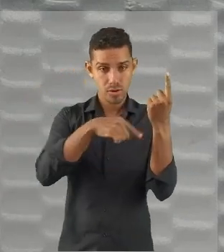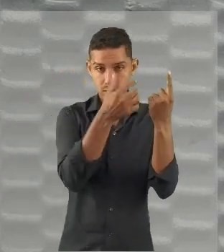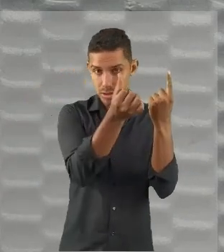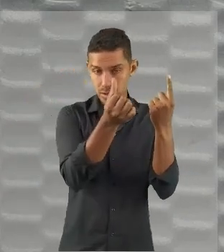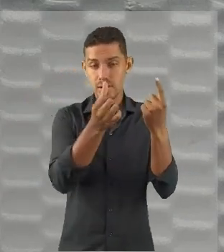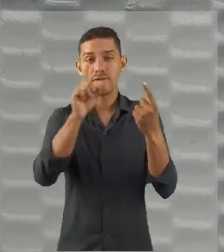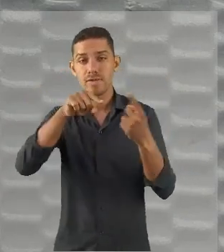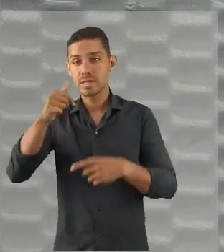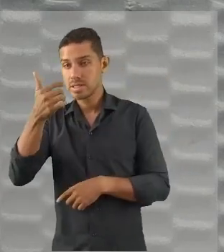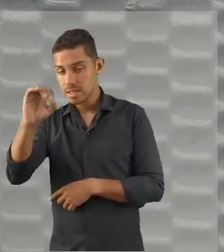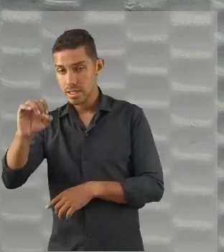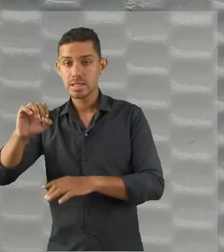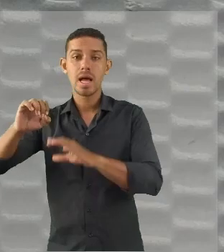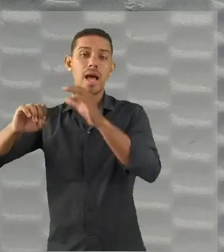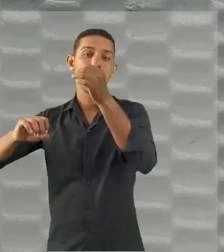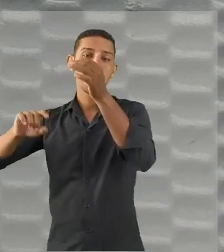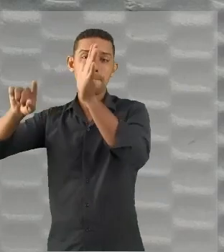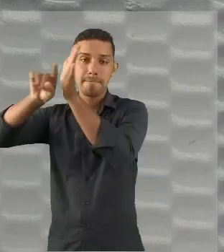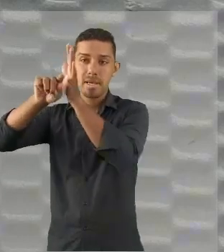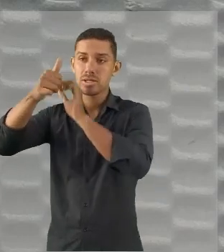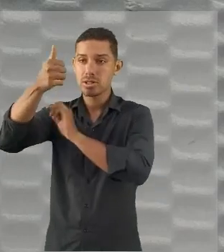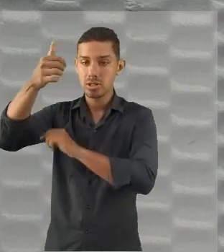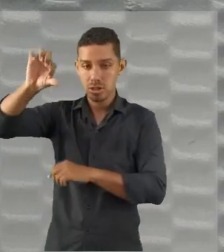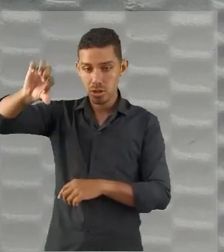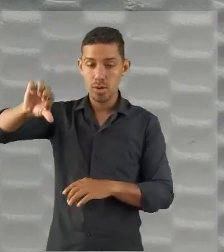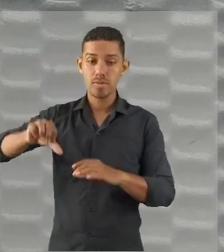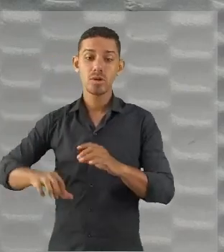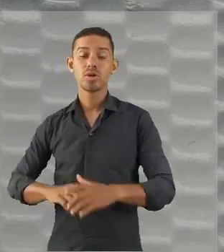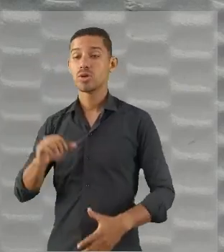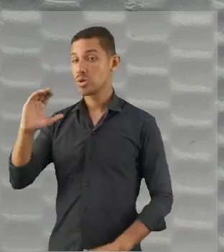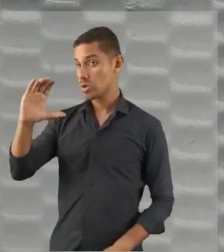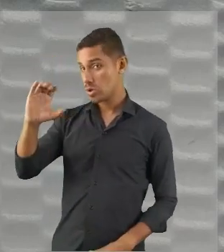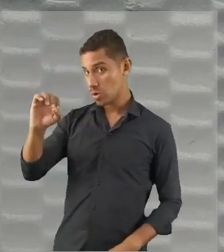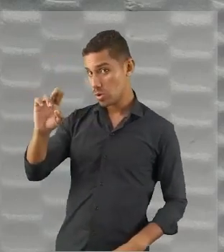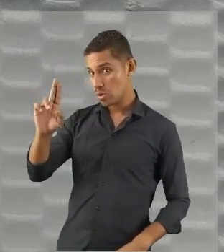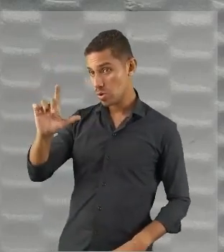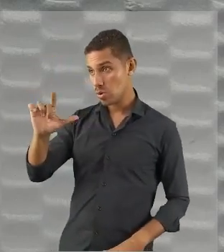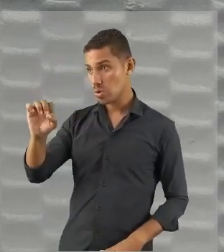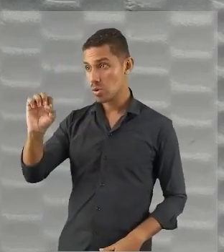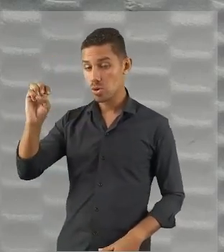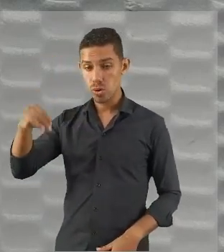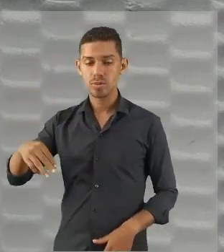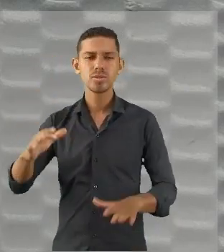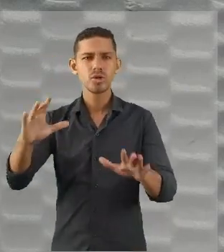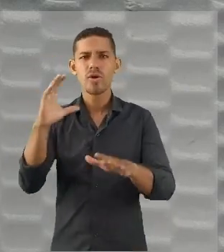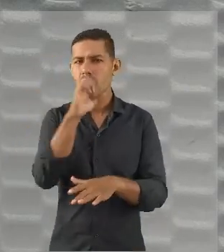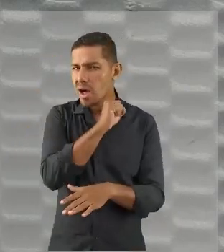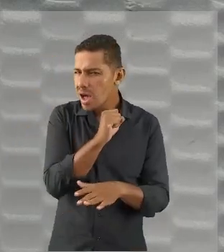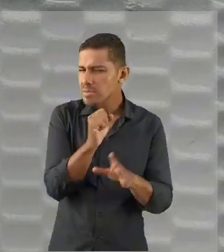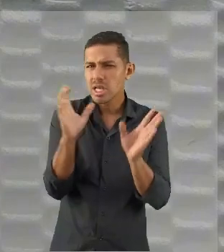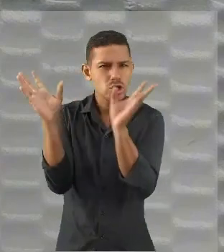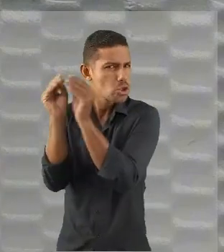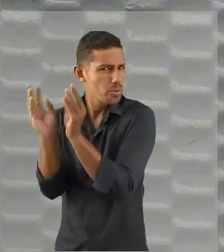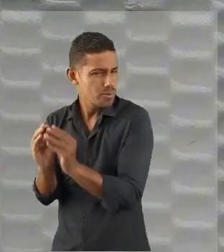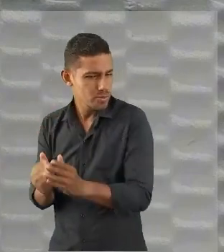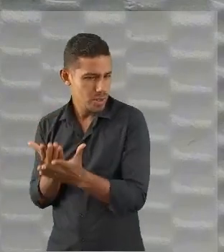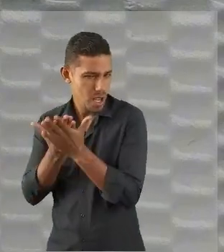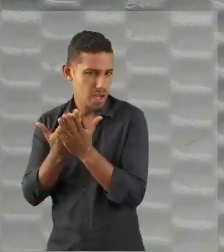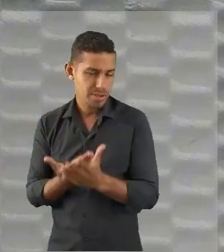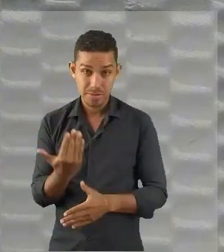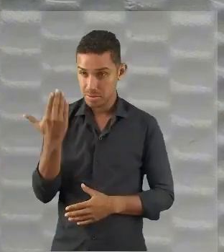menos 19. Então, coulombs, a unidade de medida. Eu estou falando um pouco rápido porque é só para revisar a aula